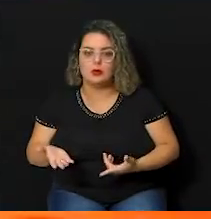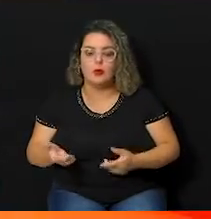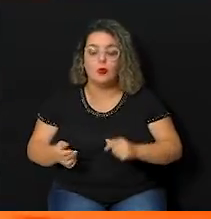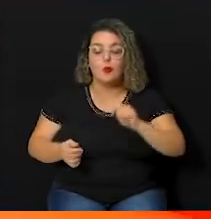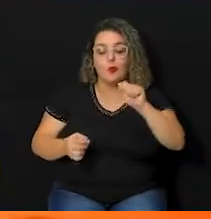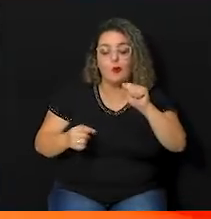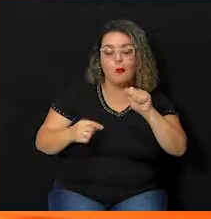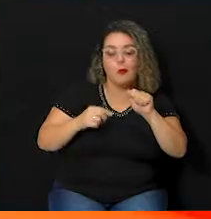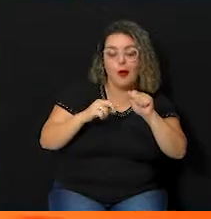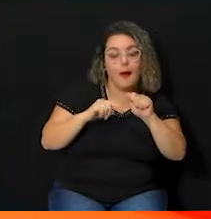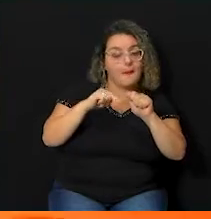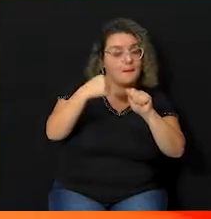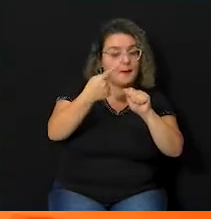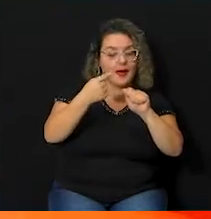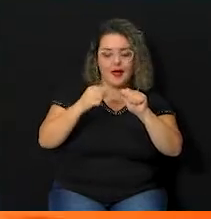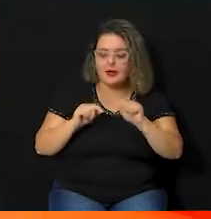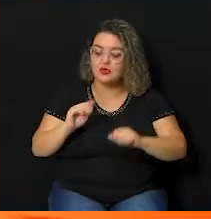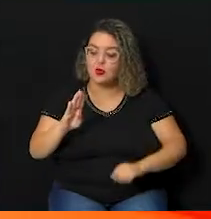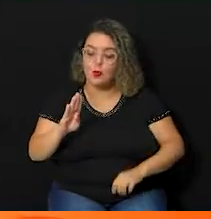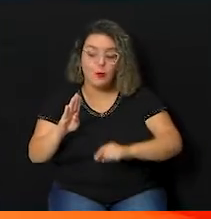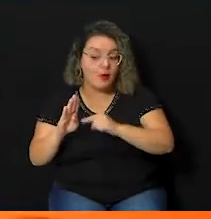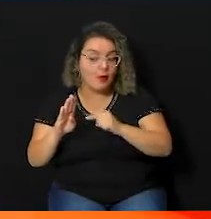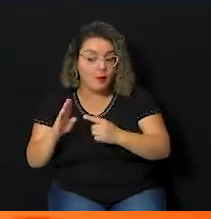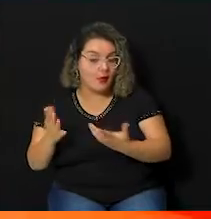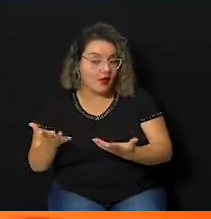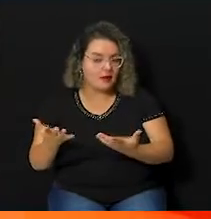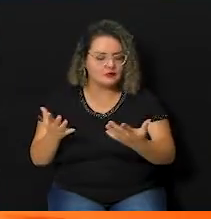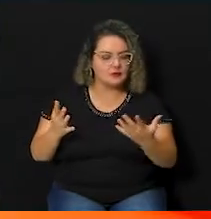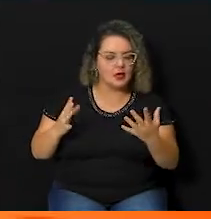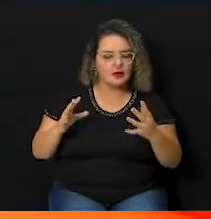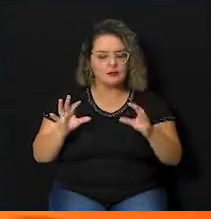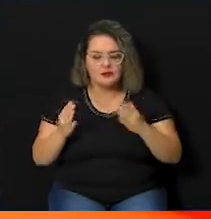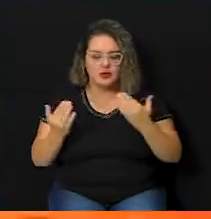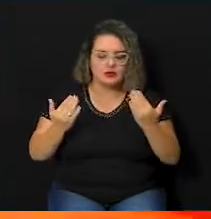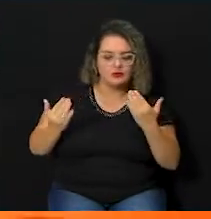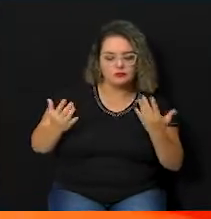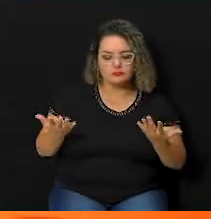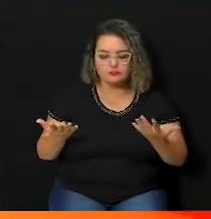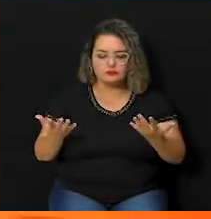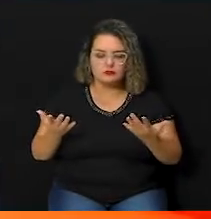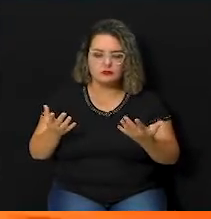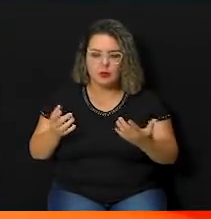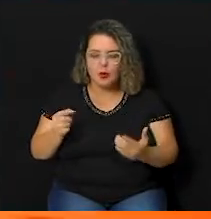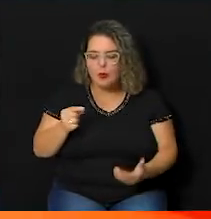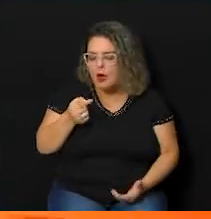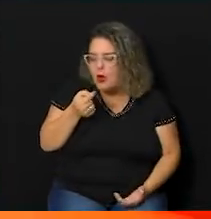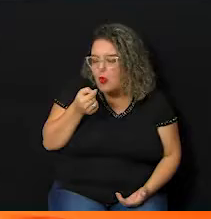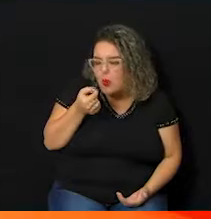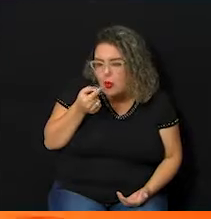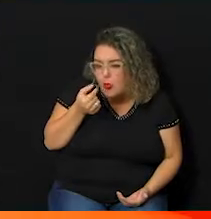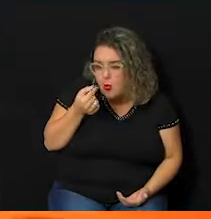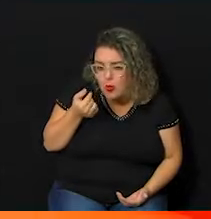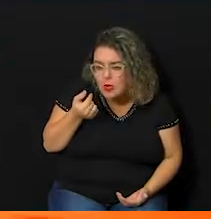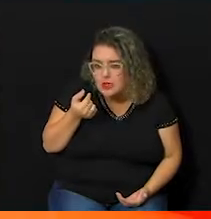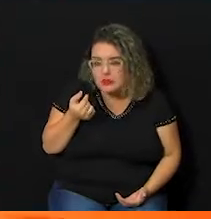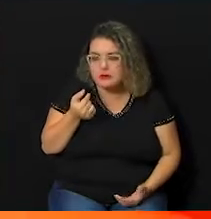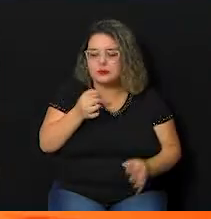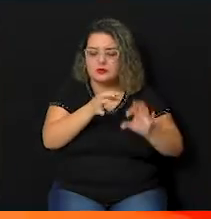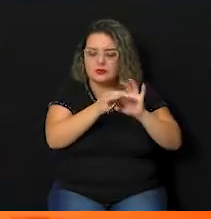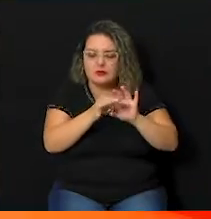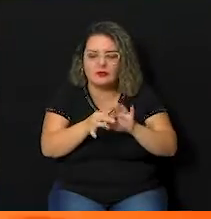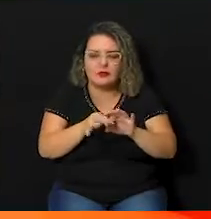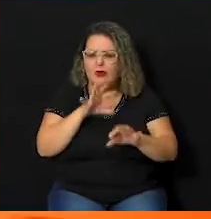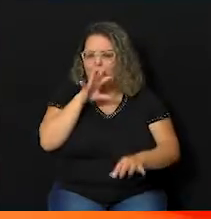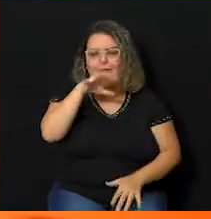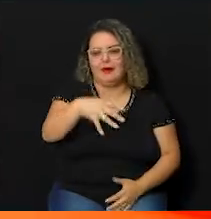menos, uma coisa que você vê que ficou legal, mas por um tequinho no roteiro ficaria ridículo. Aí eu vou lá